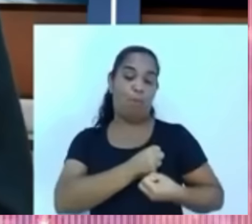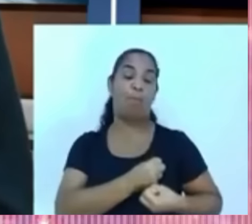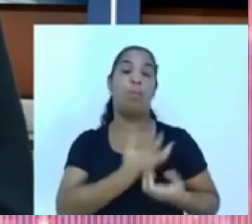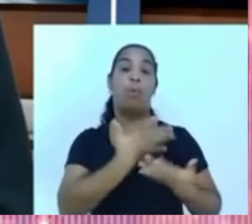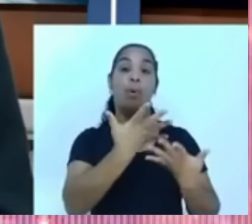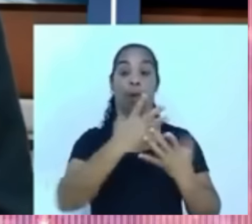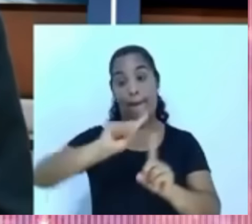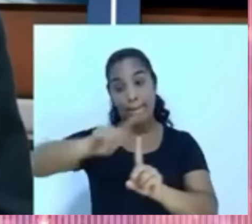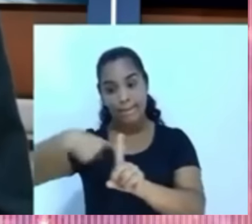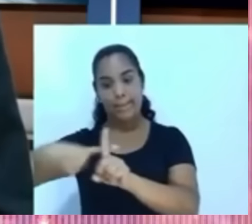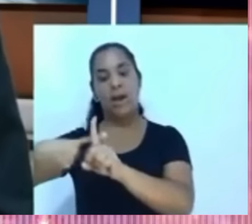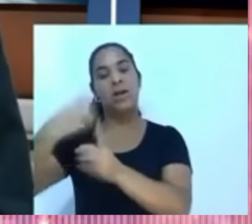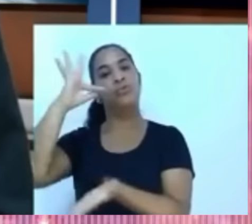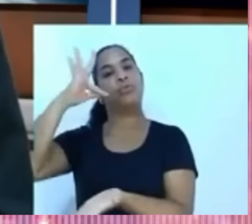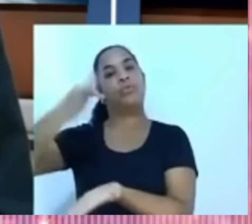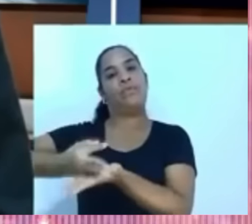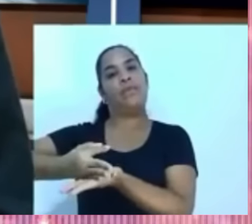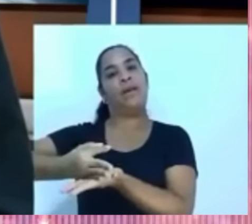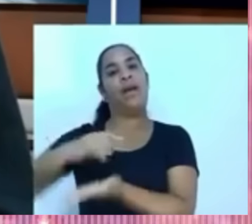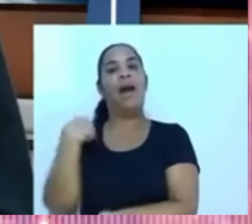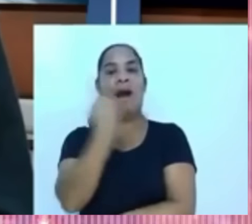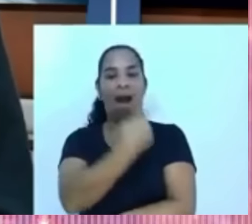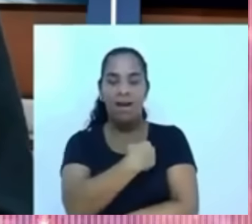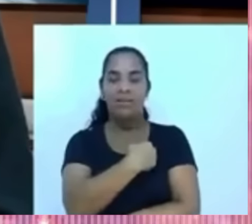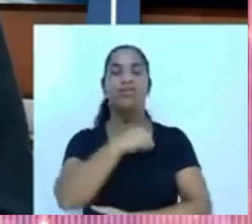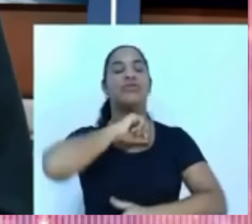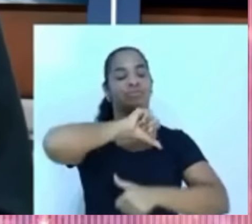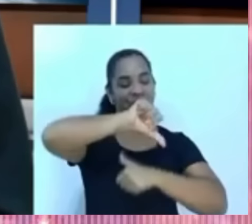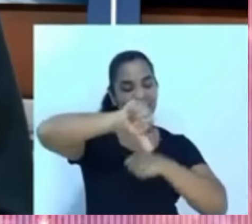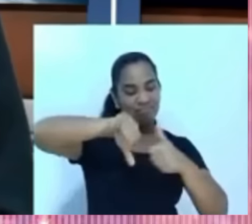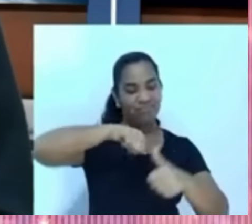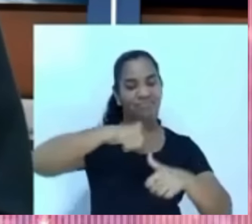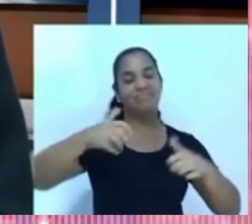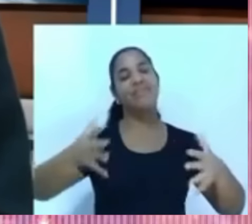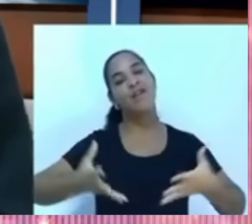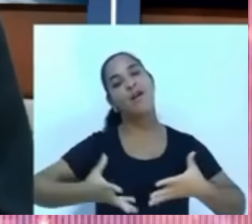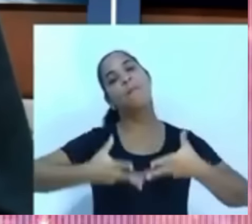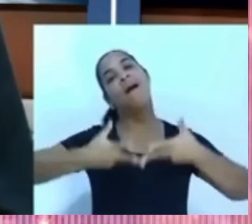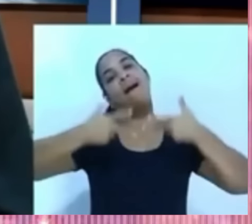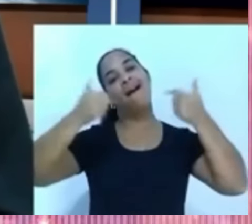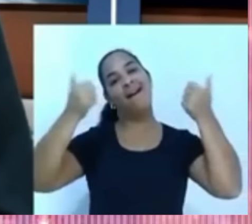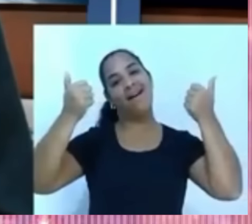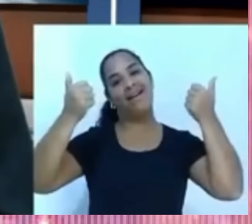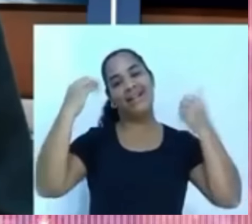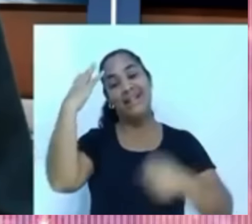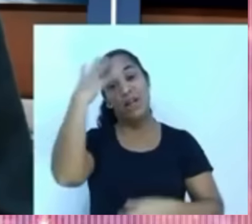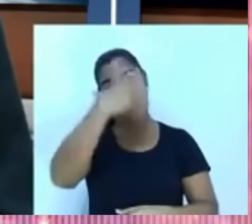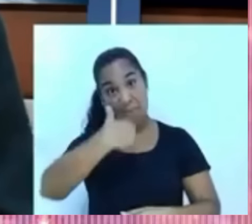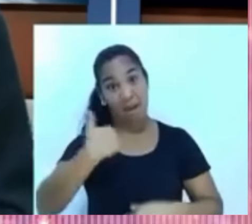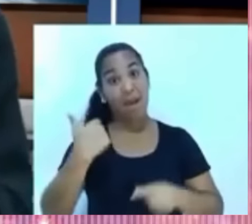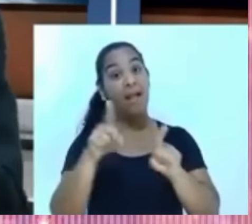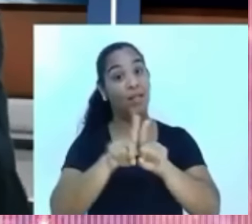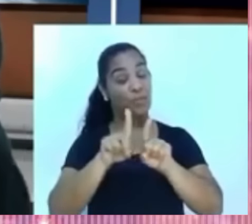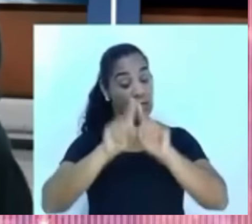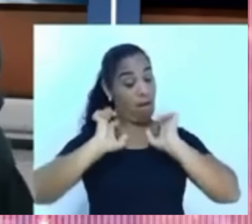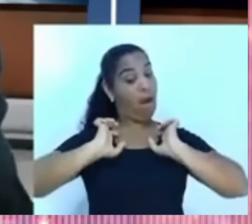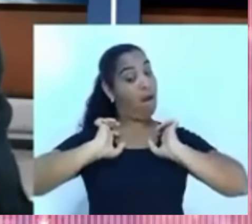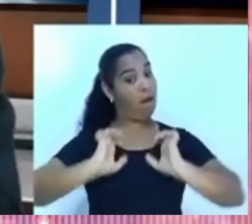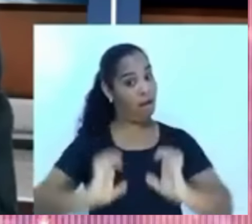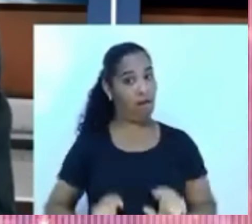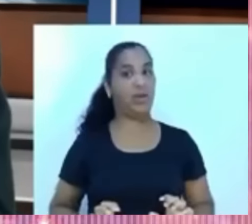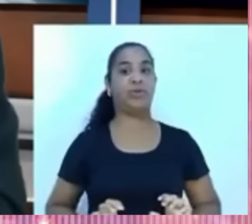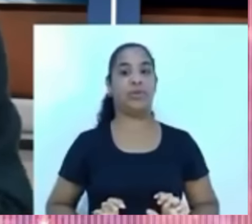nos torne melhores mais belos so o ponto de vista ético para que venhamos